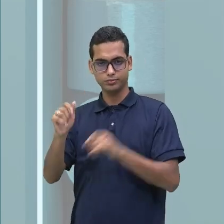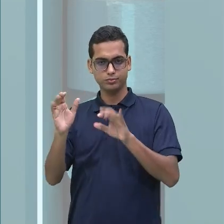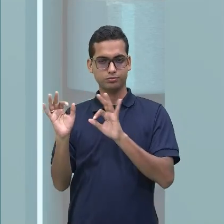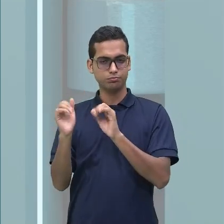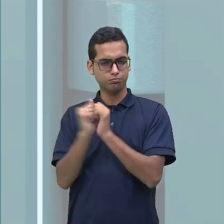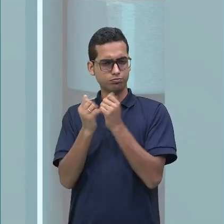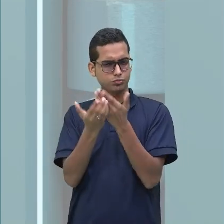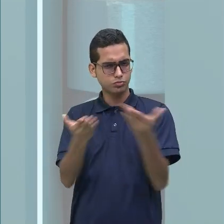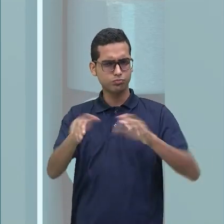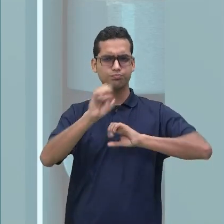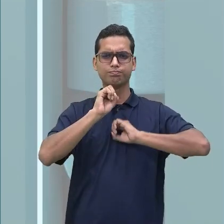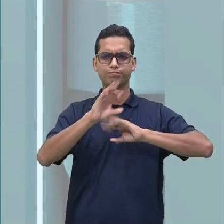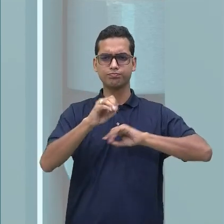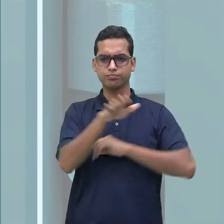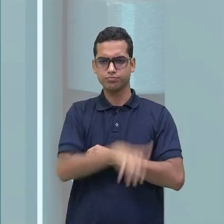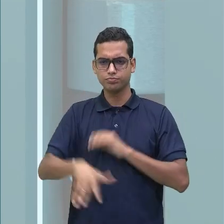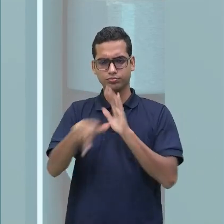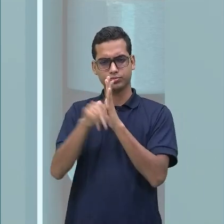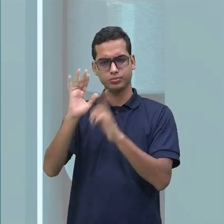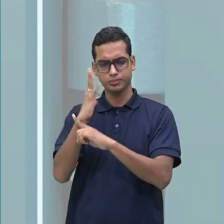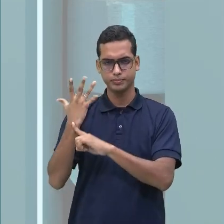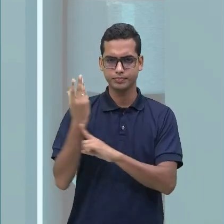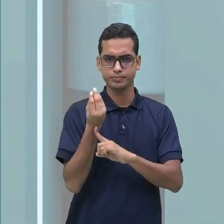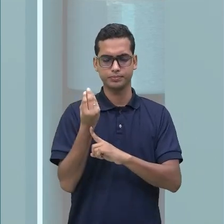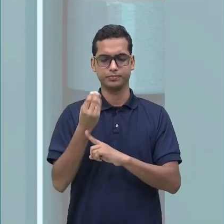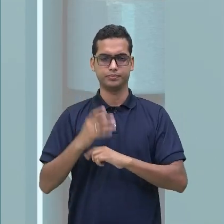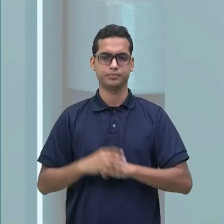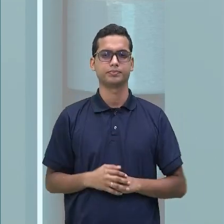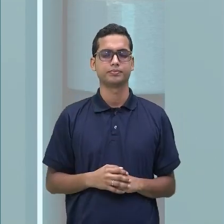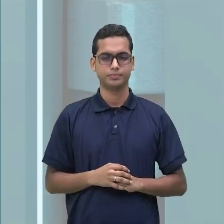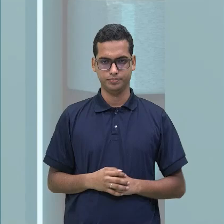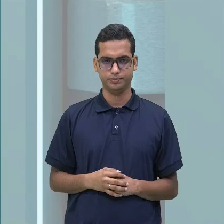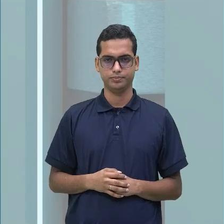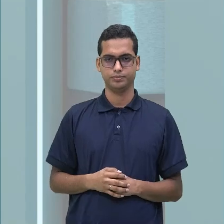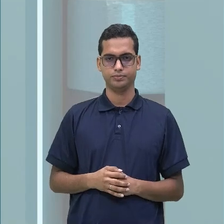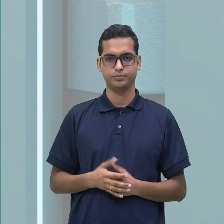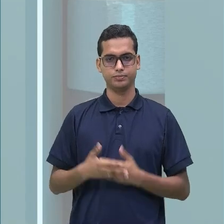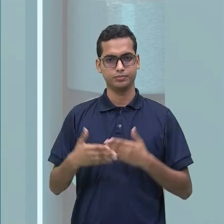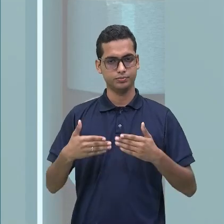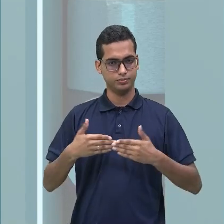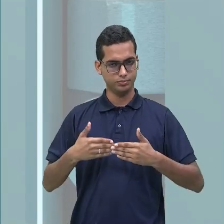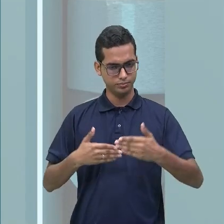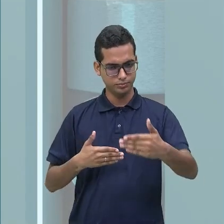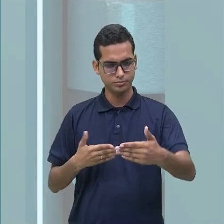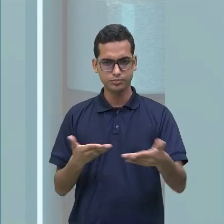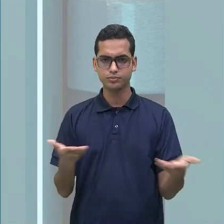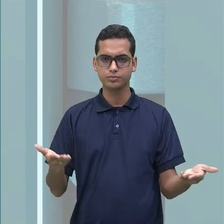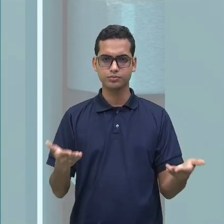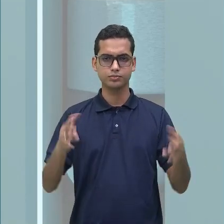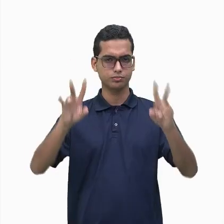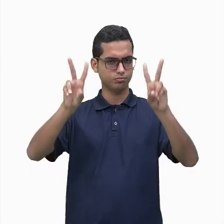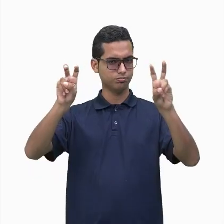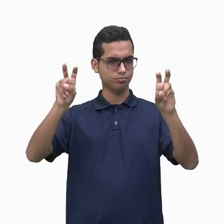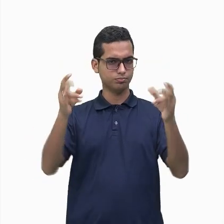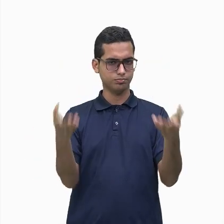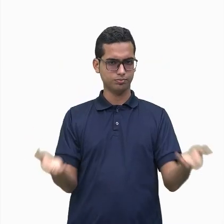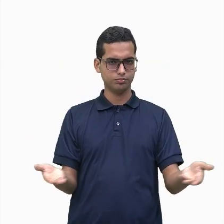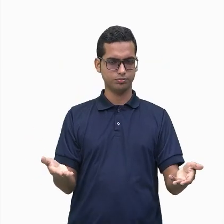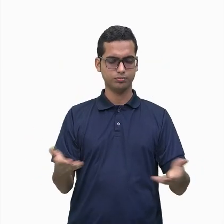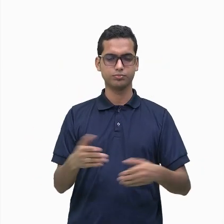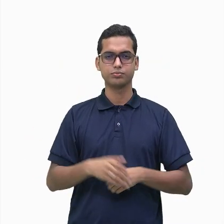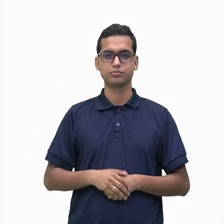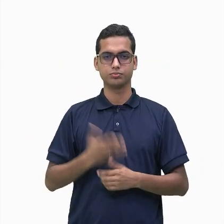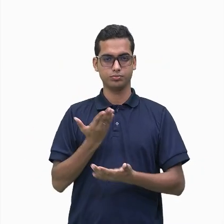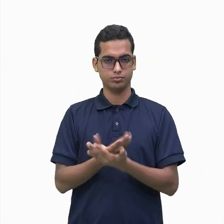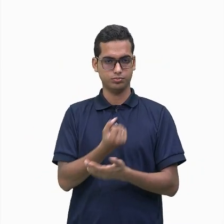que envolve o mundo da arte. Então, vamos dar início, começando com o nosso objeto de conhecimento da aula